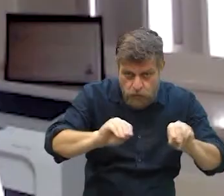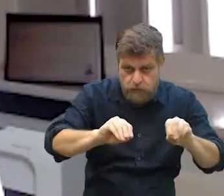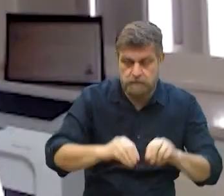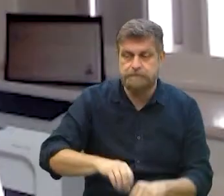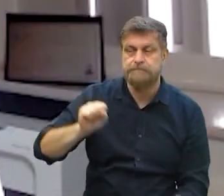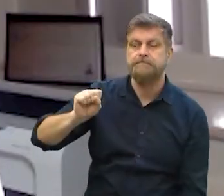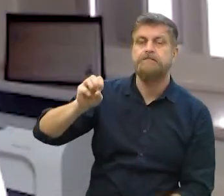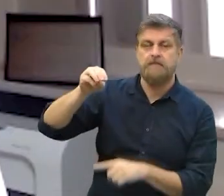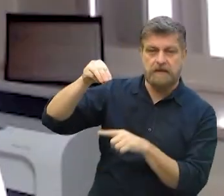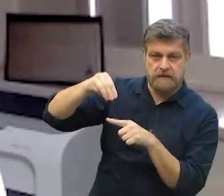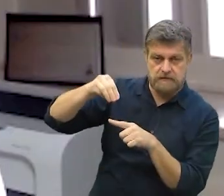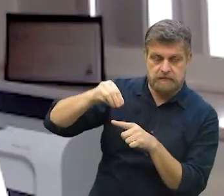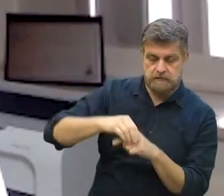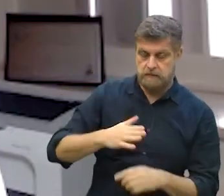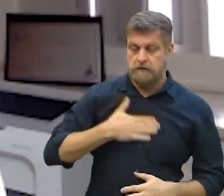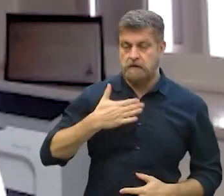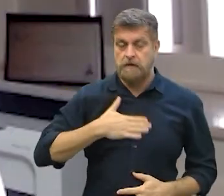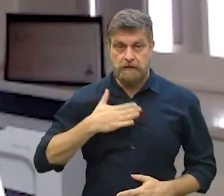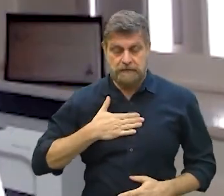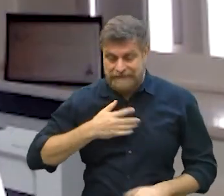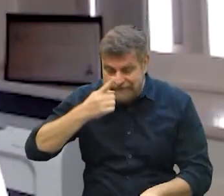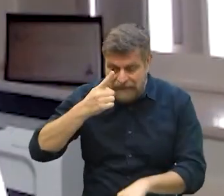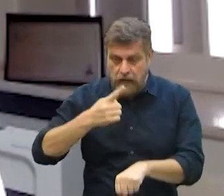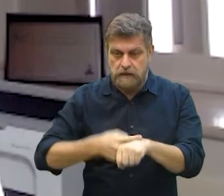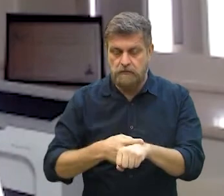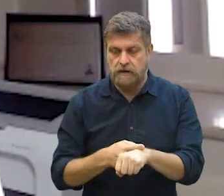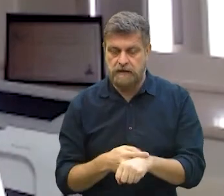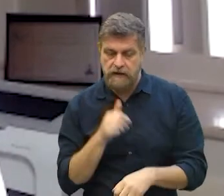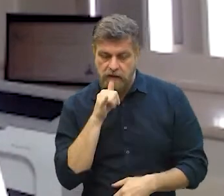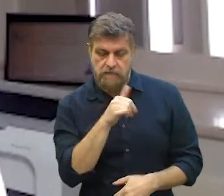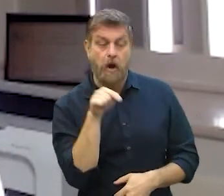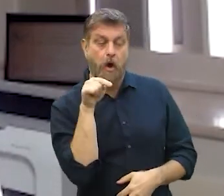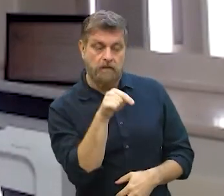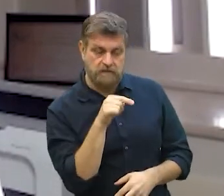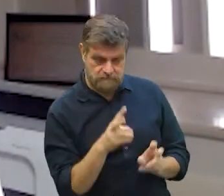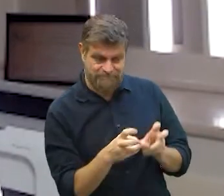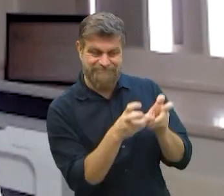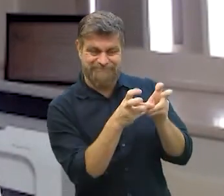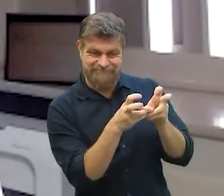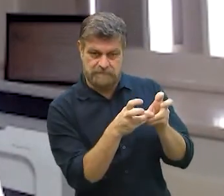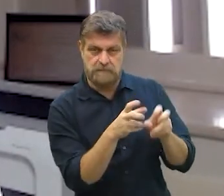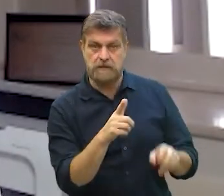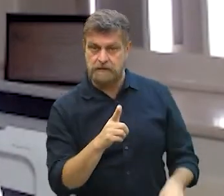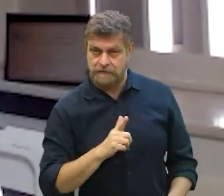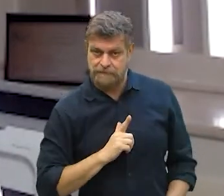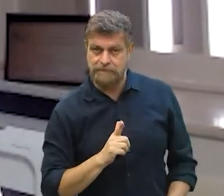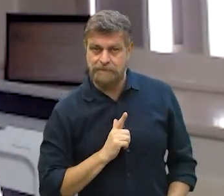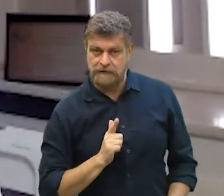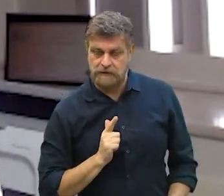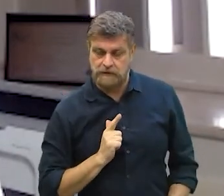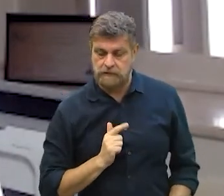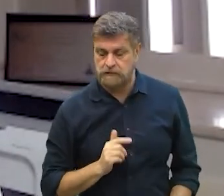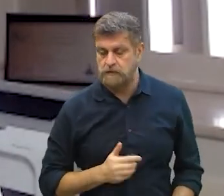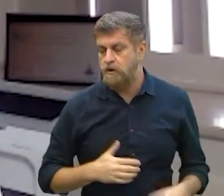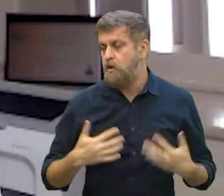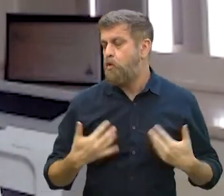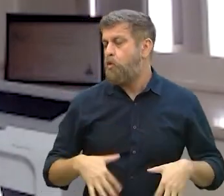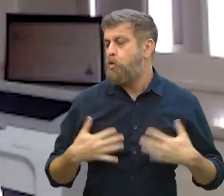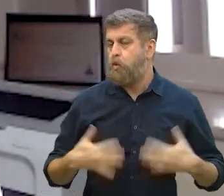especialista? Sim, é um choque para qualquer um que recebe uma notícia de uma doença, principalmente uma doença, um